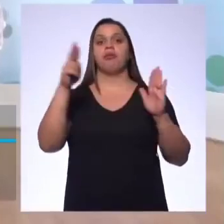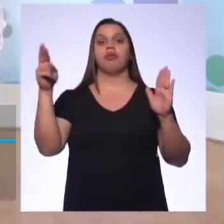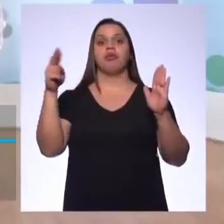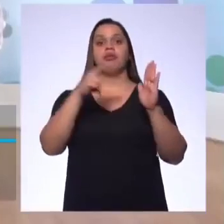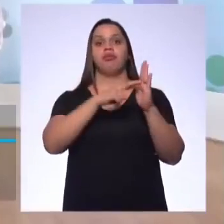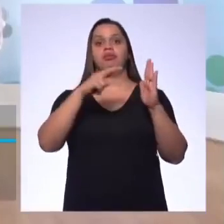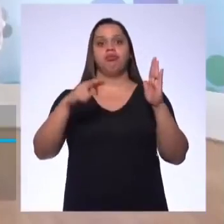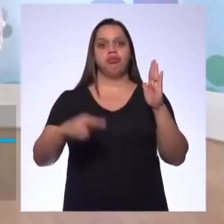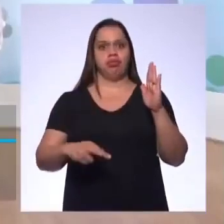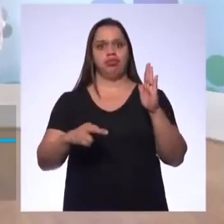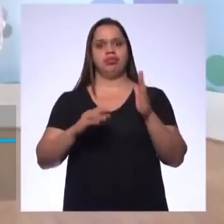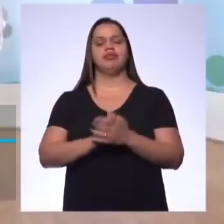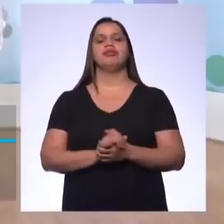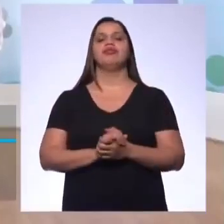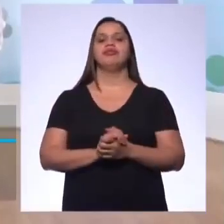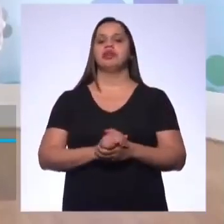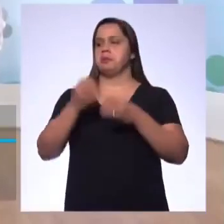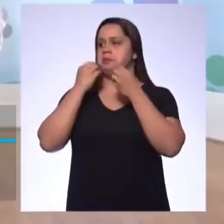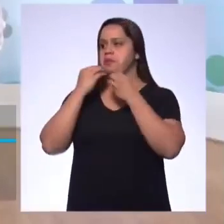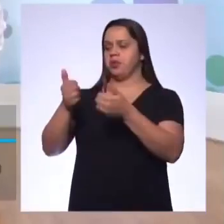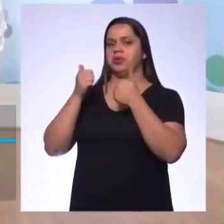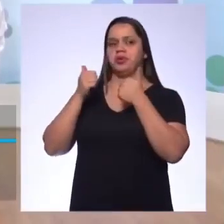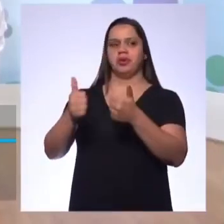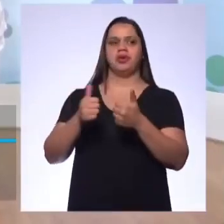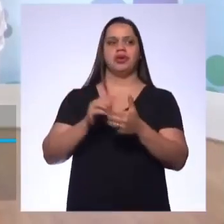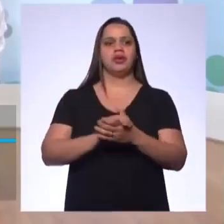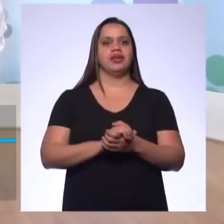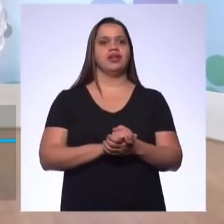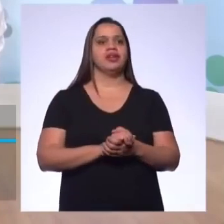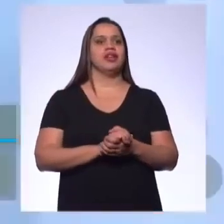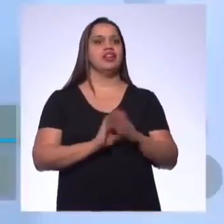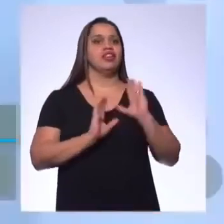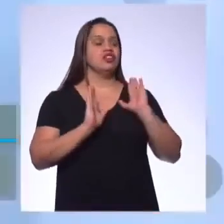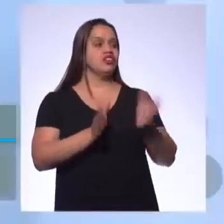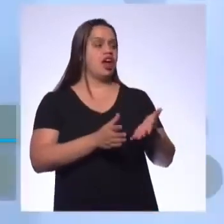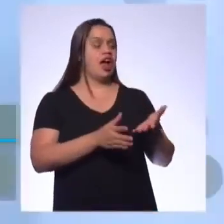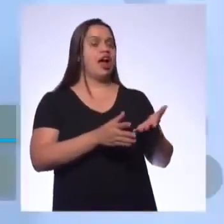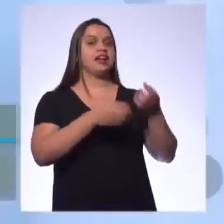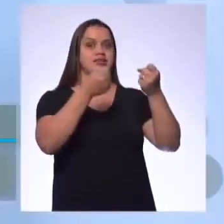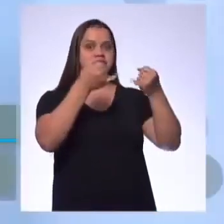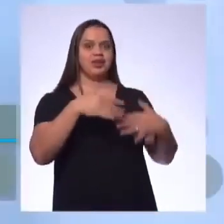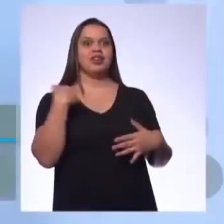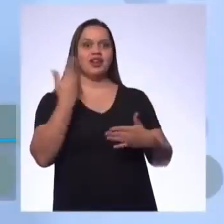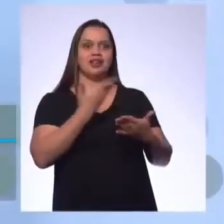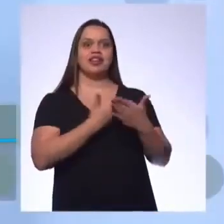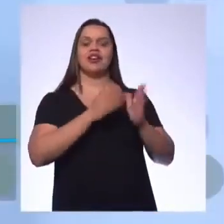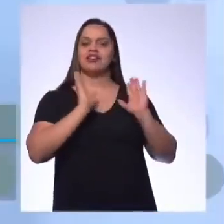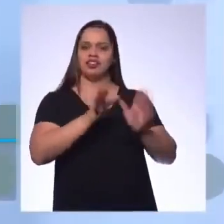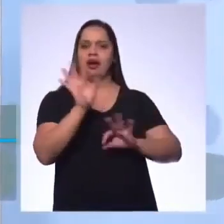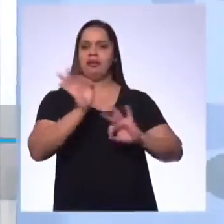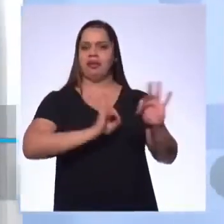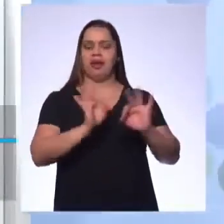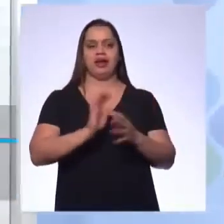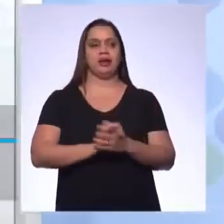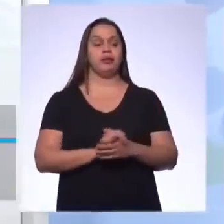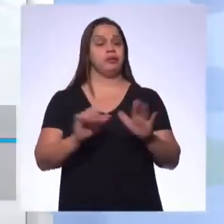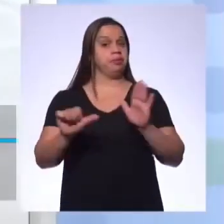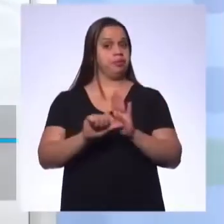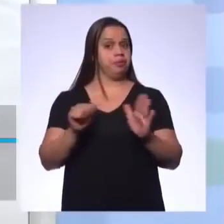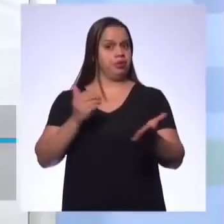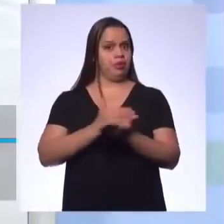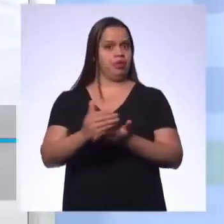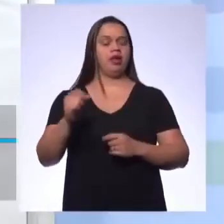valeu. Tirou aqui da nossa aula que estava preparado. Para começar, quando a gente fala